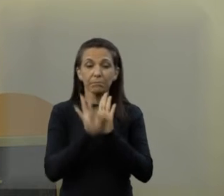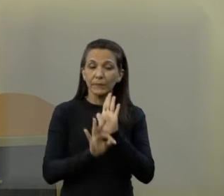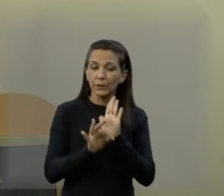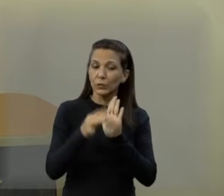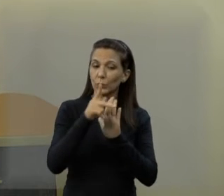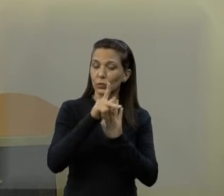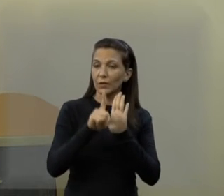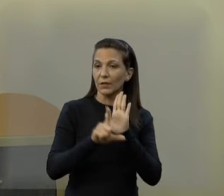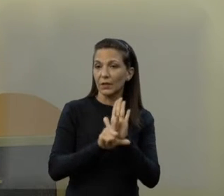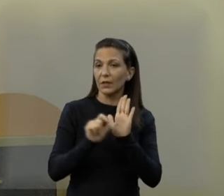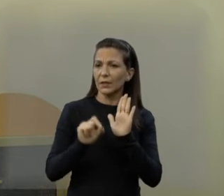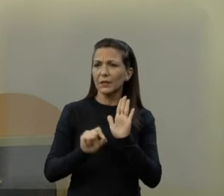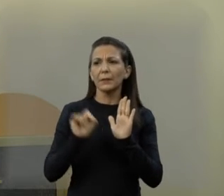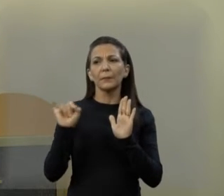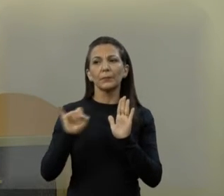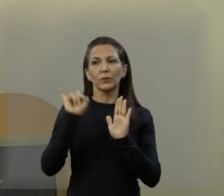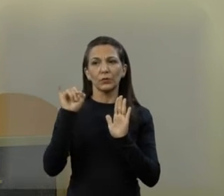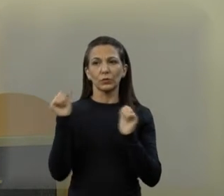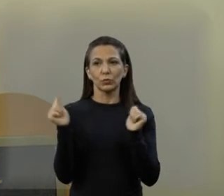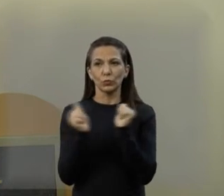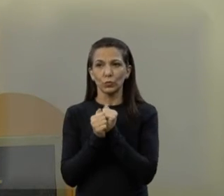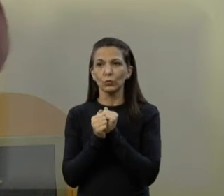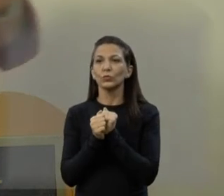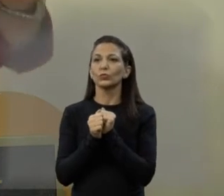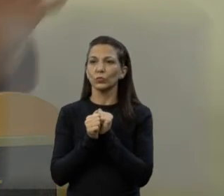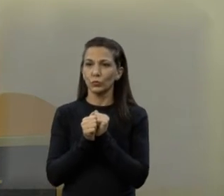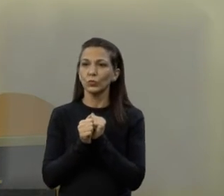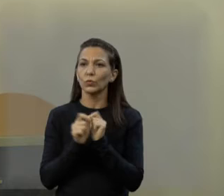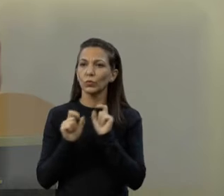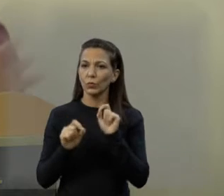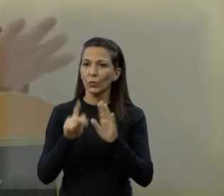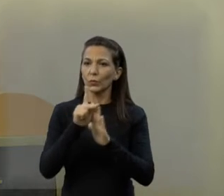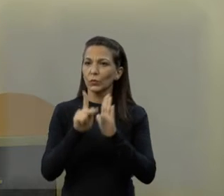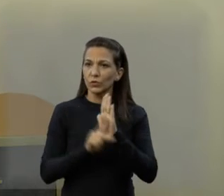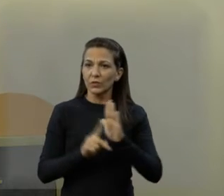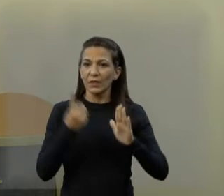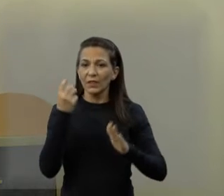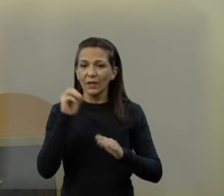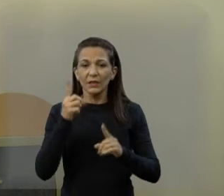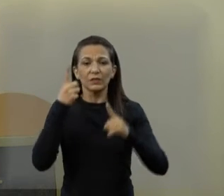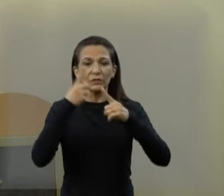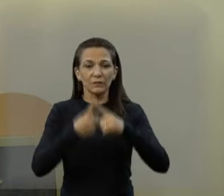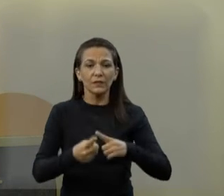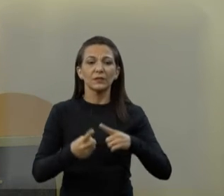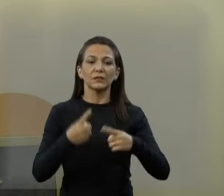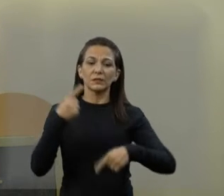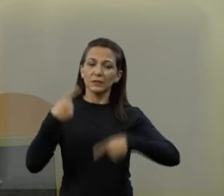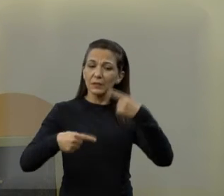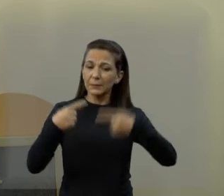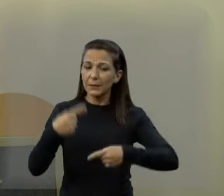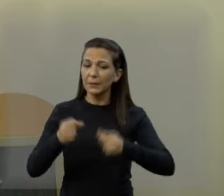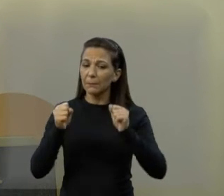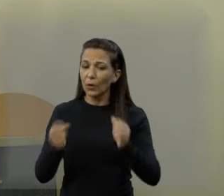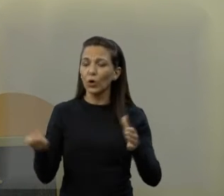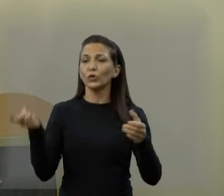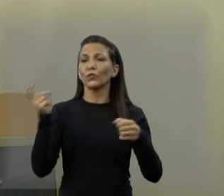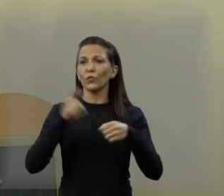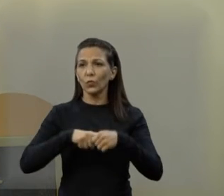e é esse presidente é e não tá bom esse projeto volta aqui 10 vezes a gente tá te batendo